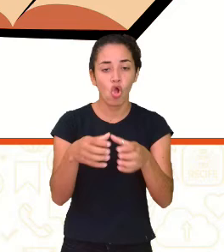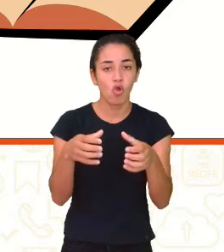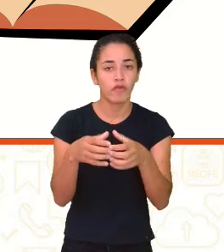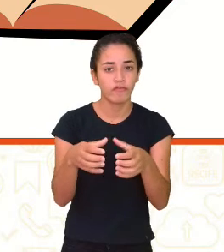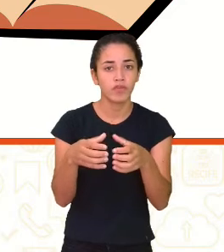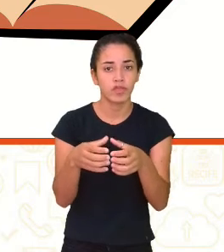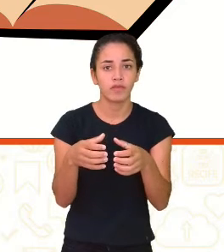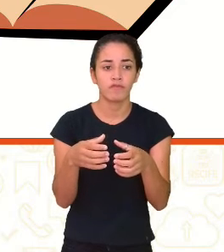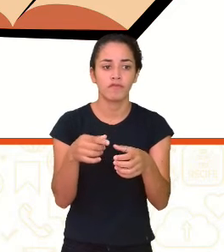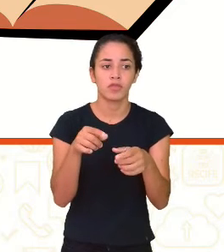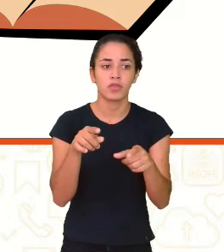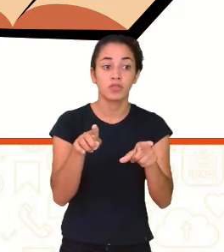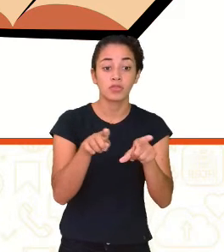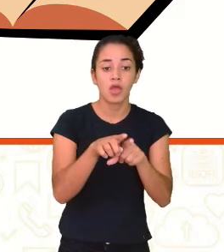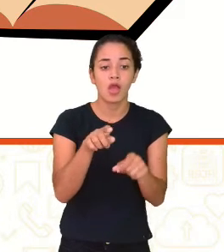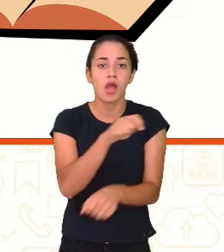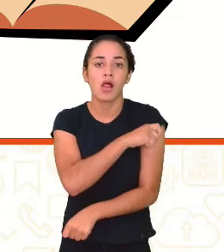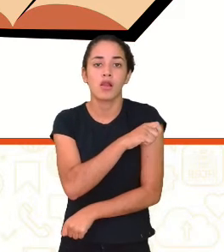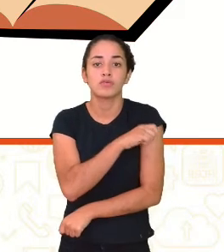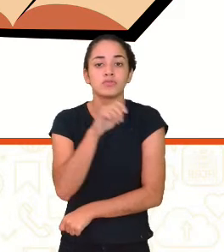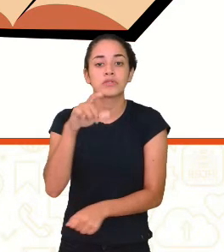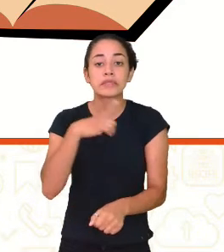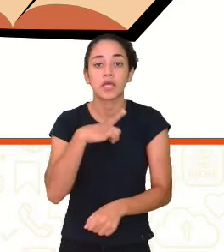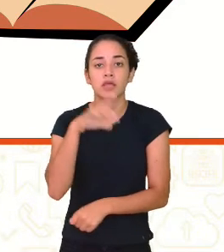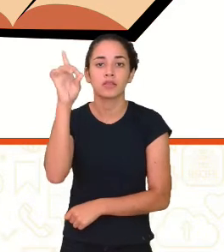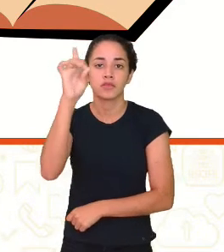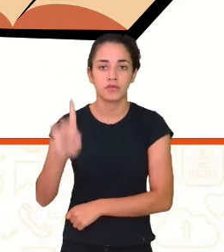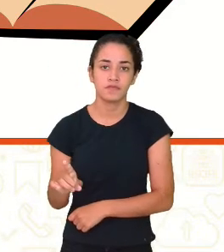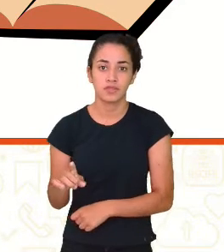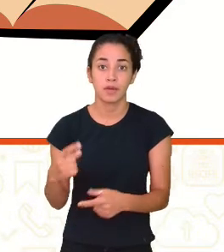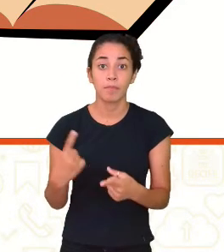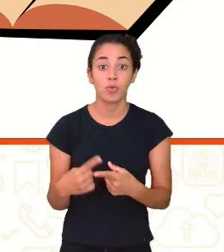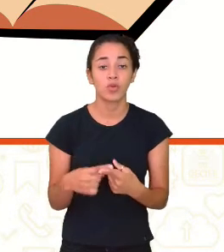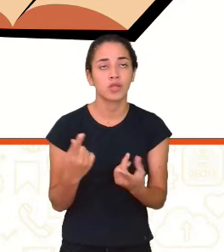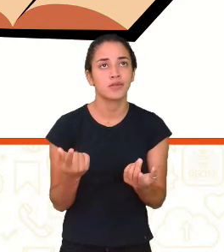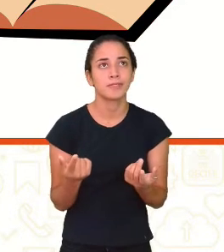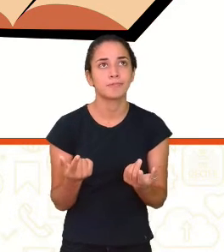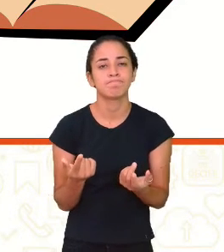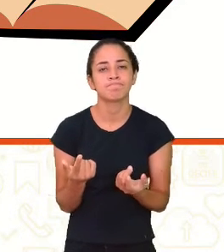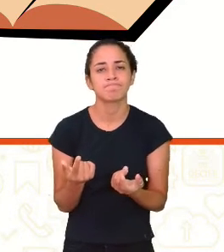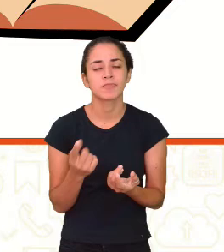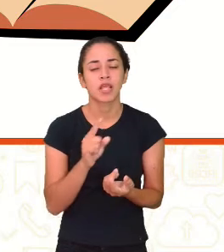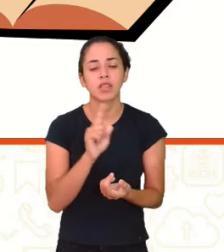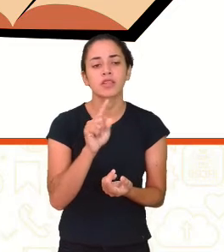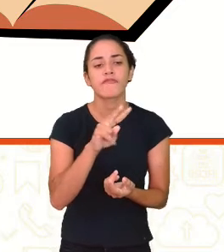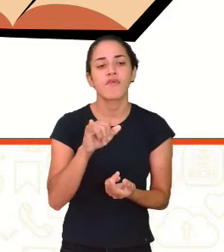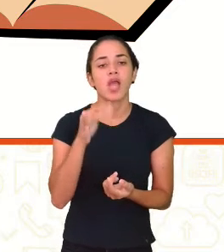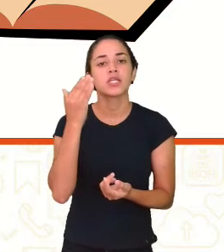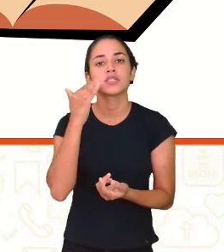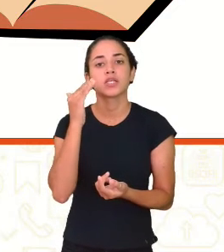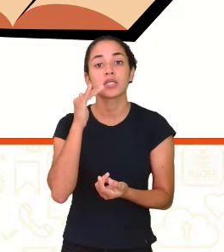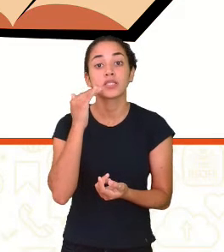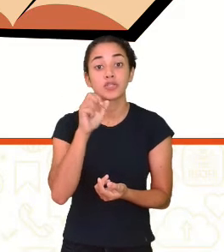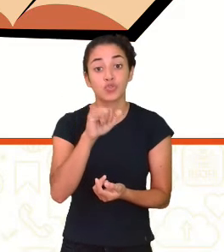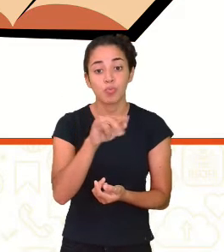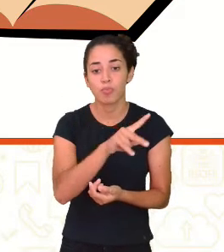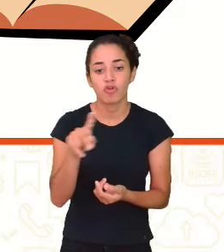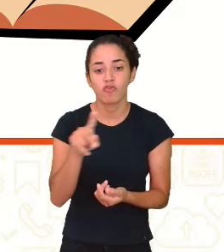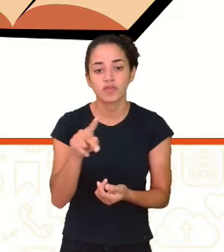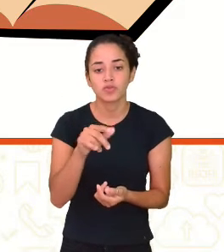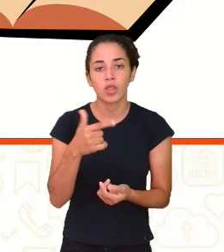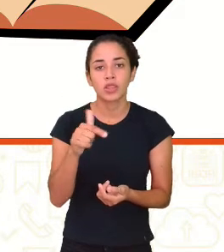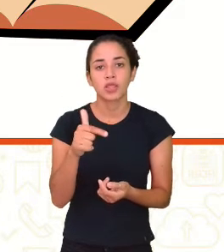com estudante com deficiência. Por quê? Ele não vai entender que o professor ele está com